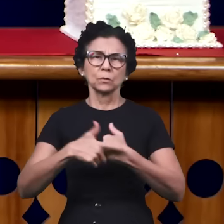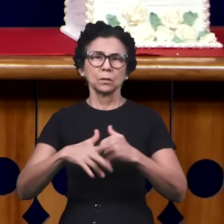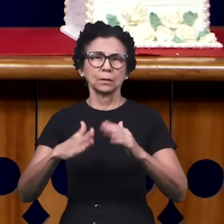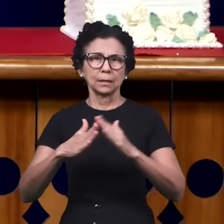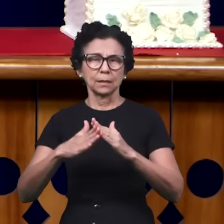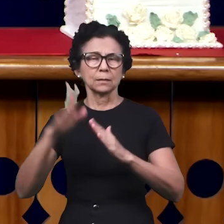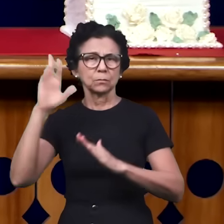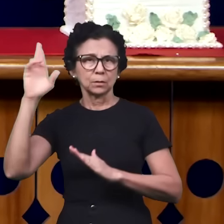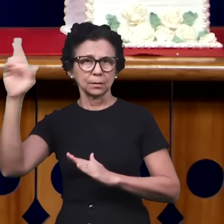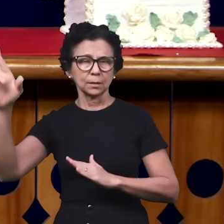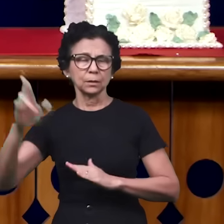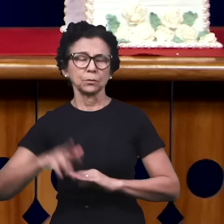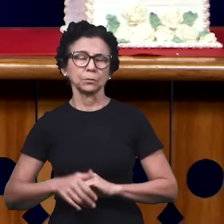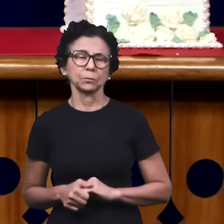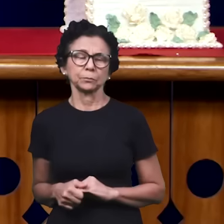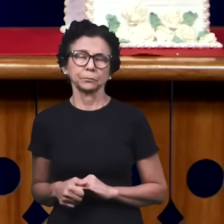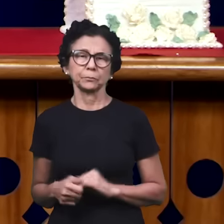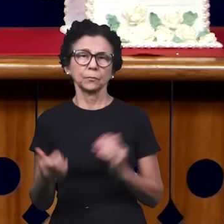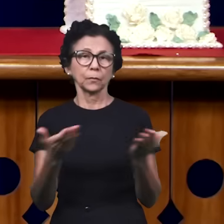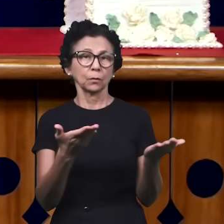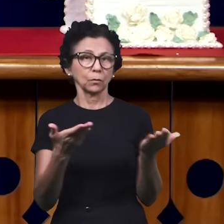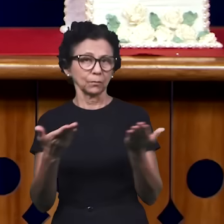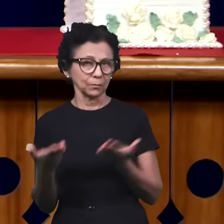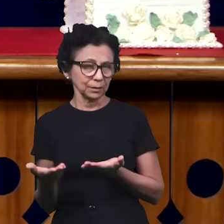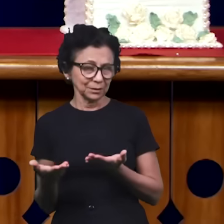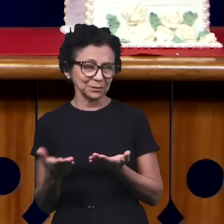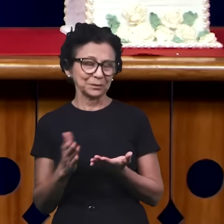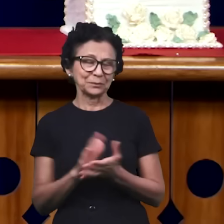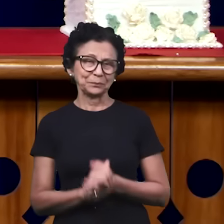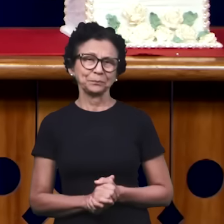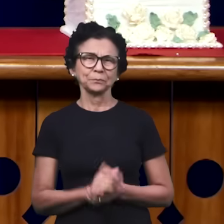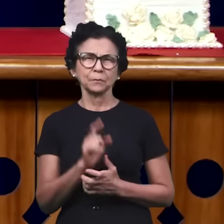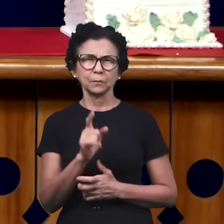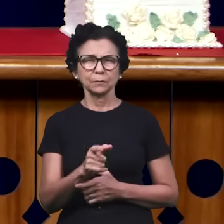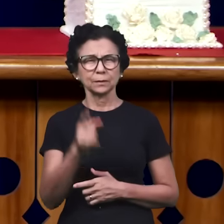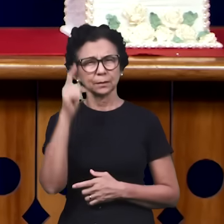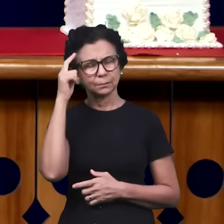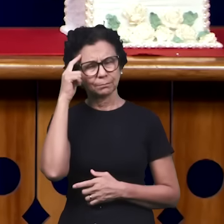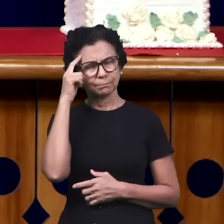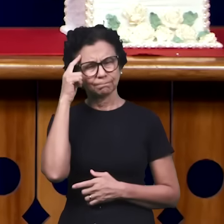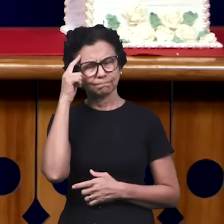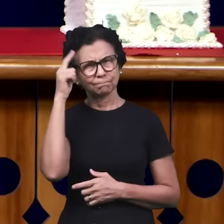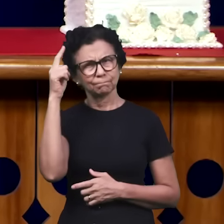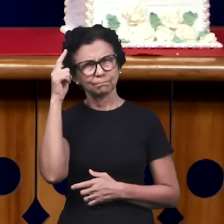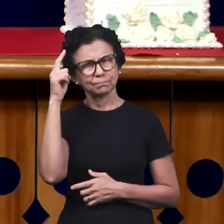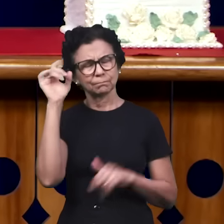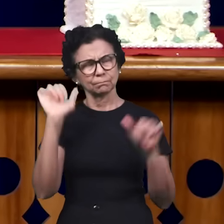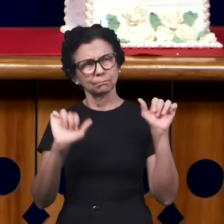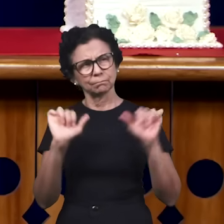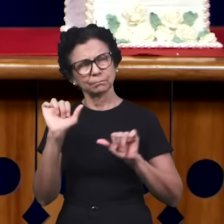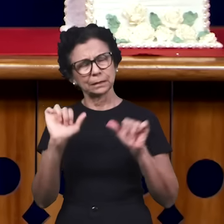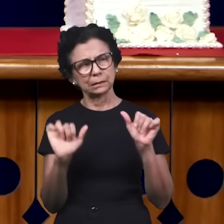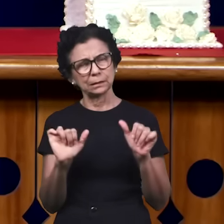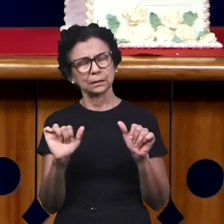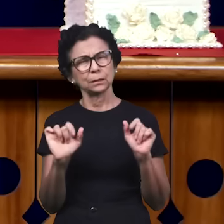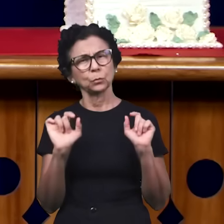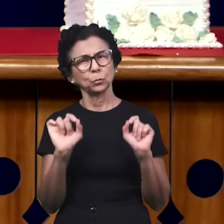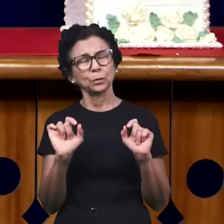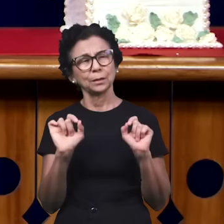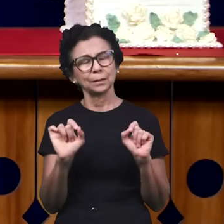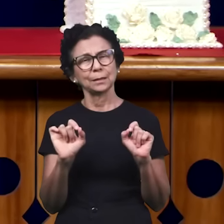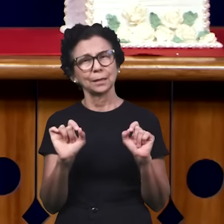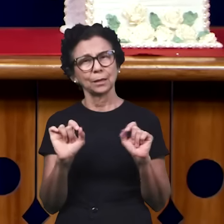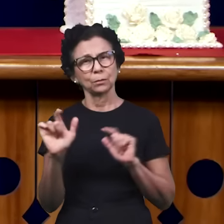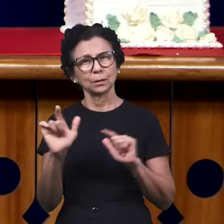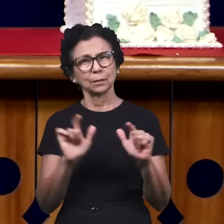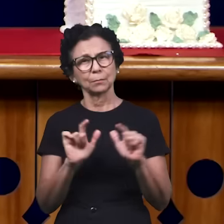aos jovens, aqueles que estão nos assistindo, já para fazer uma reflexão e para nós entendermos juntos o que é instrumentalidade